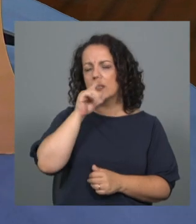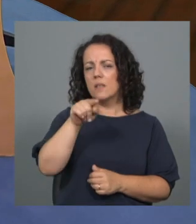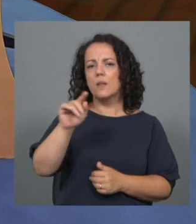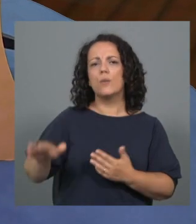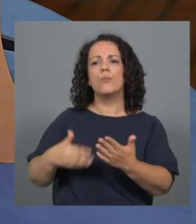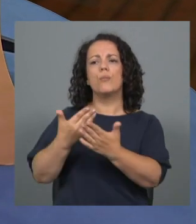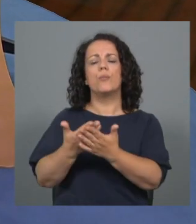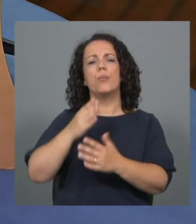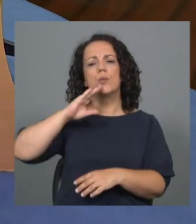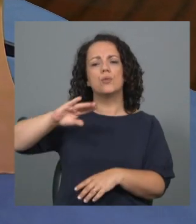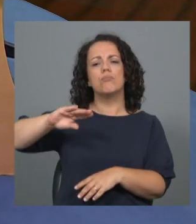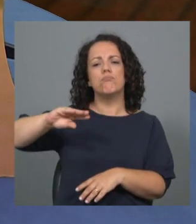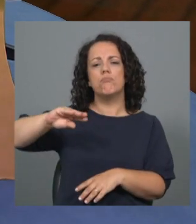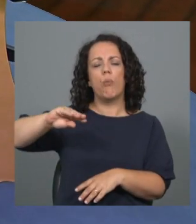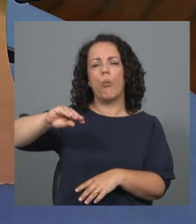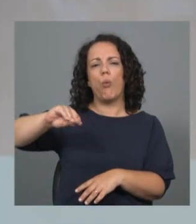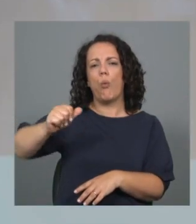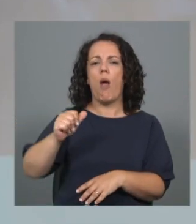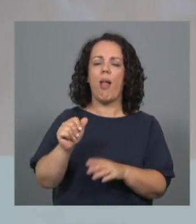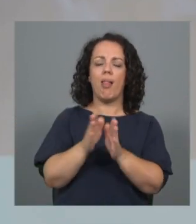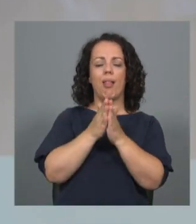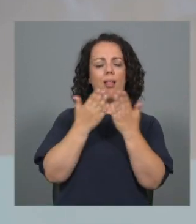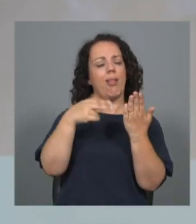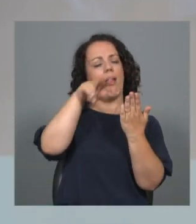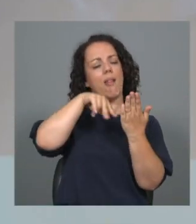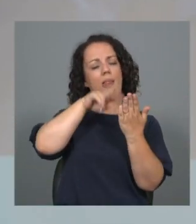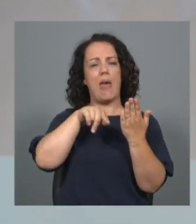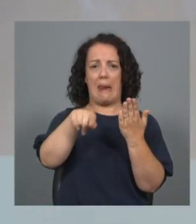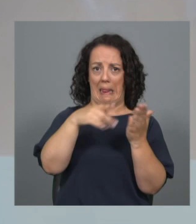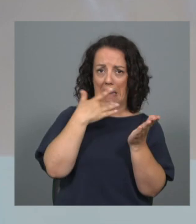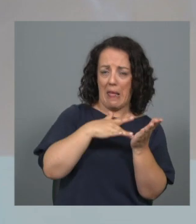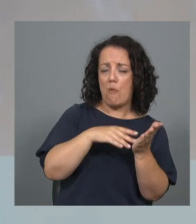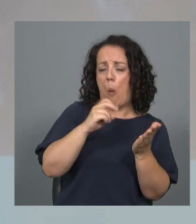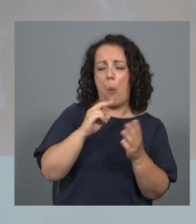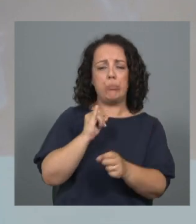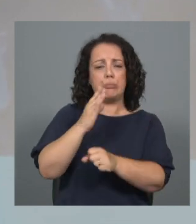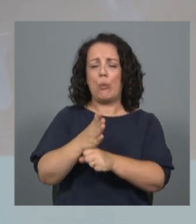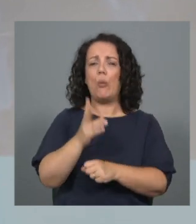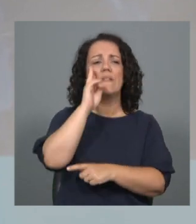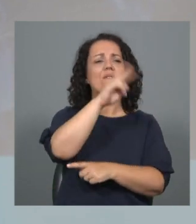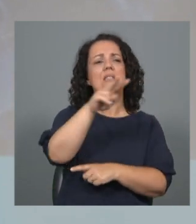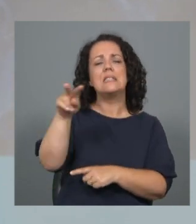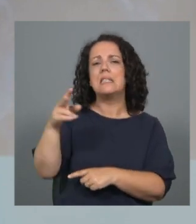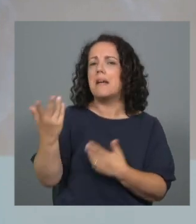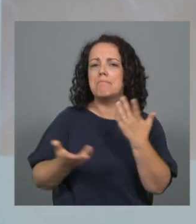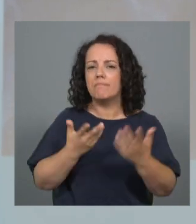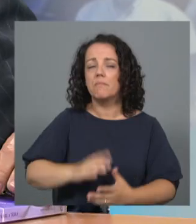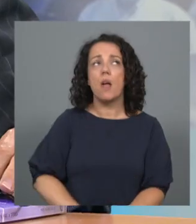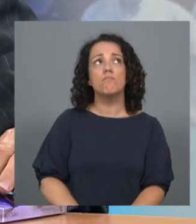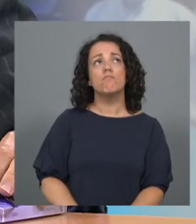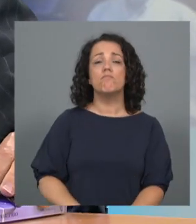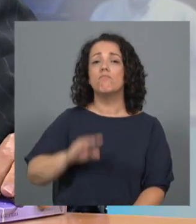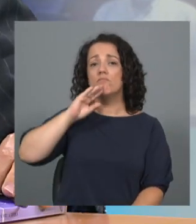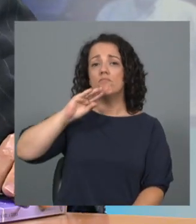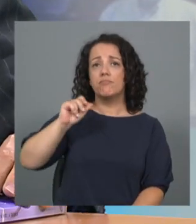até para a leitura deste livro ou para outras visitas, o que é que lhe... Olha, sobre locais, cada um